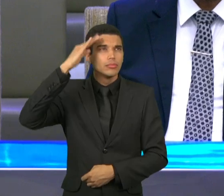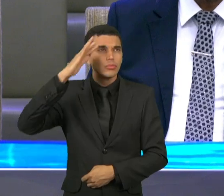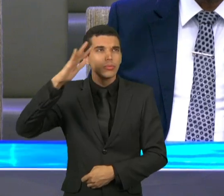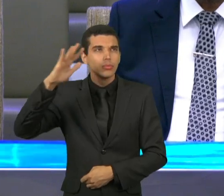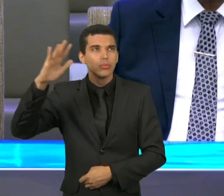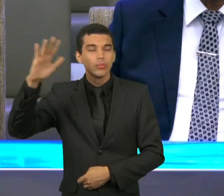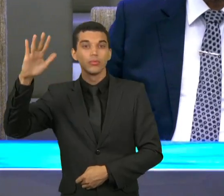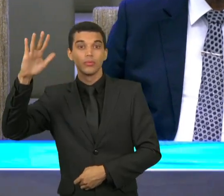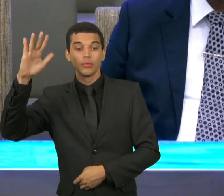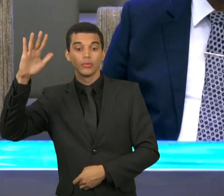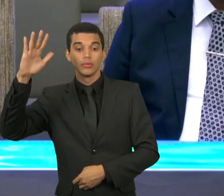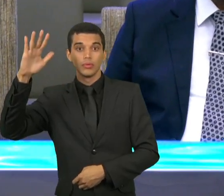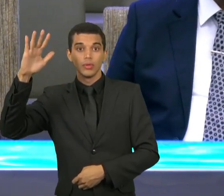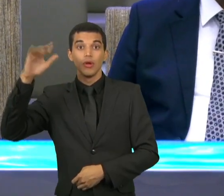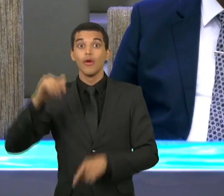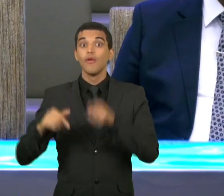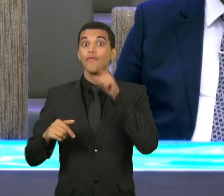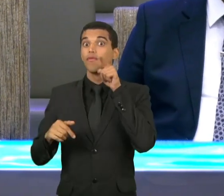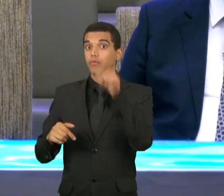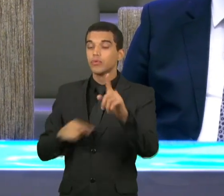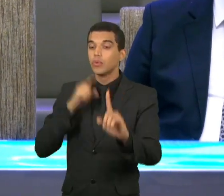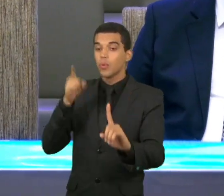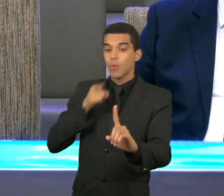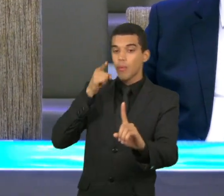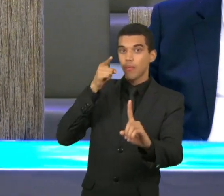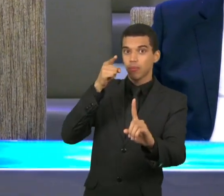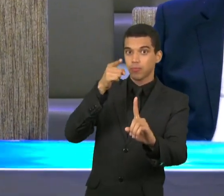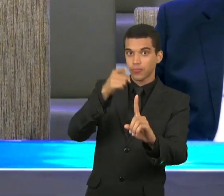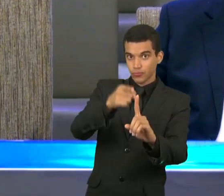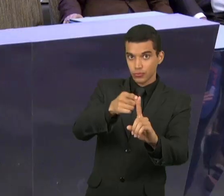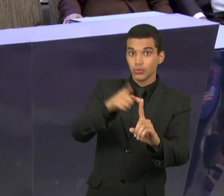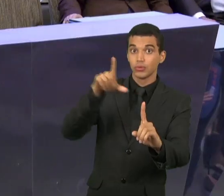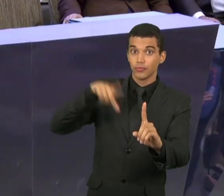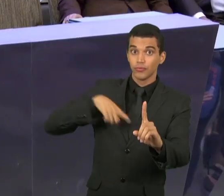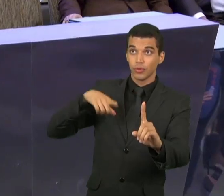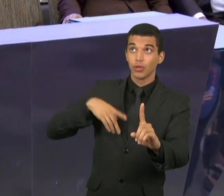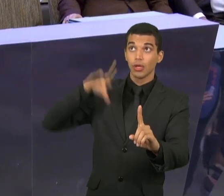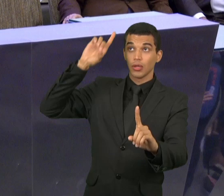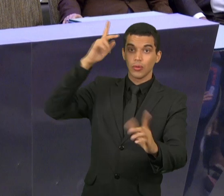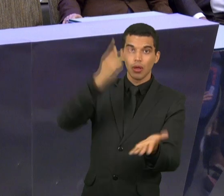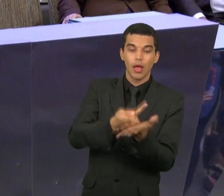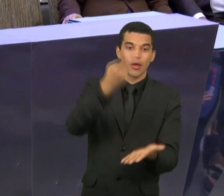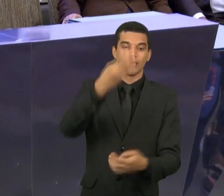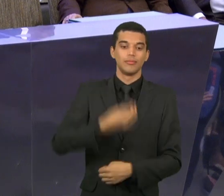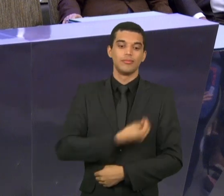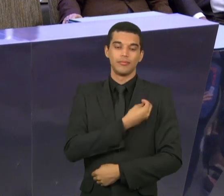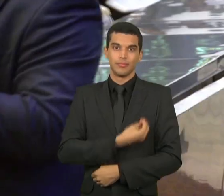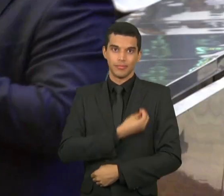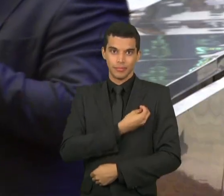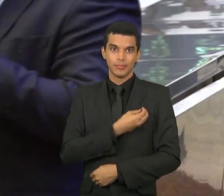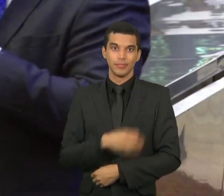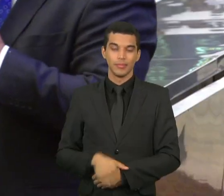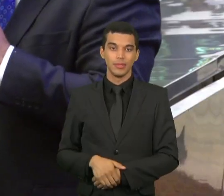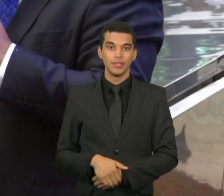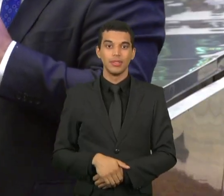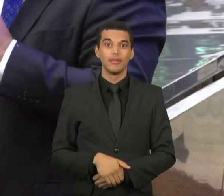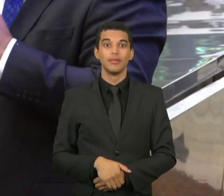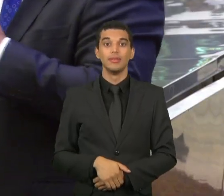não exclui o teu propósito. Ele vai além do teu